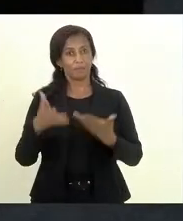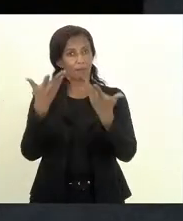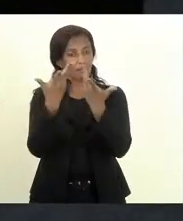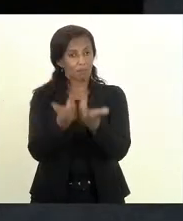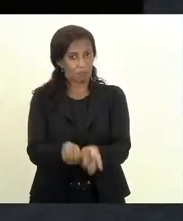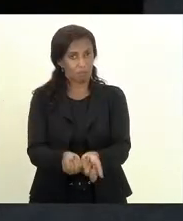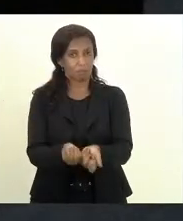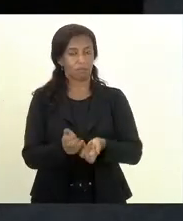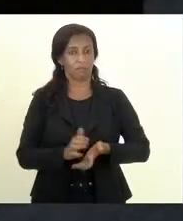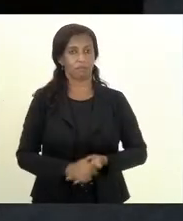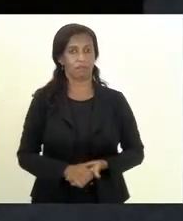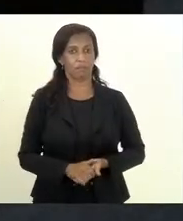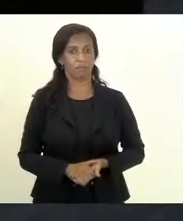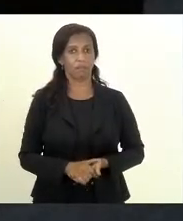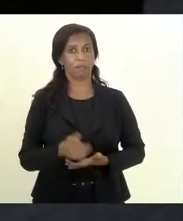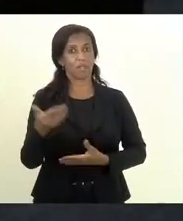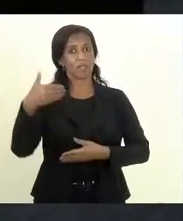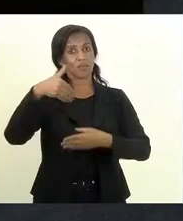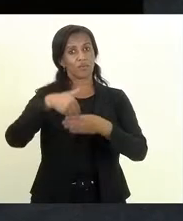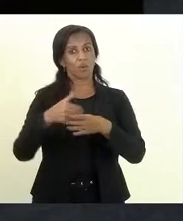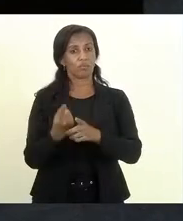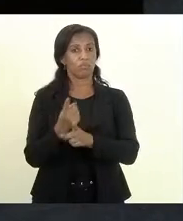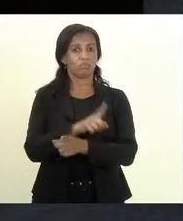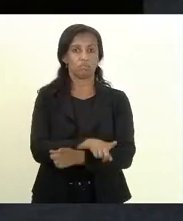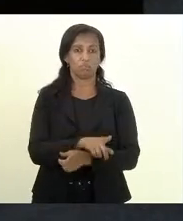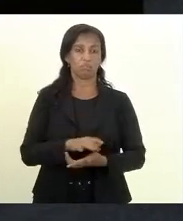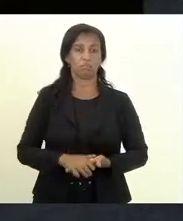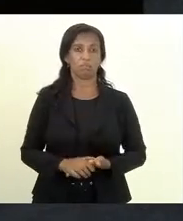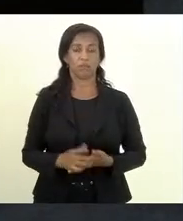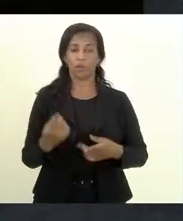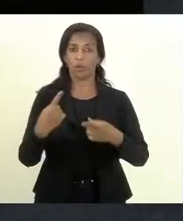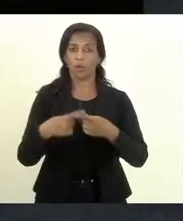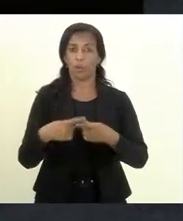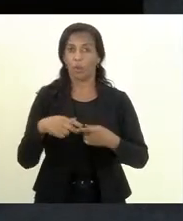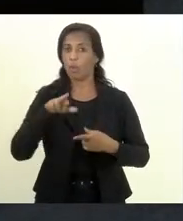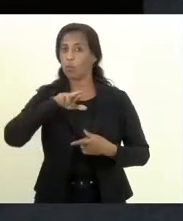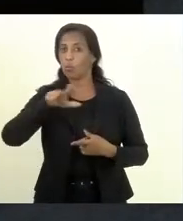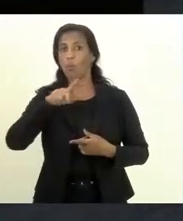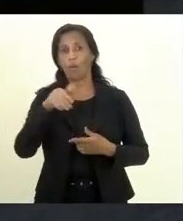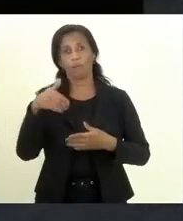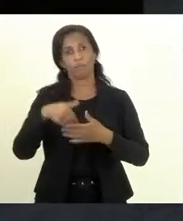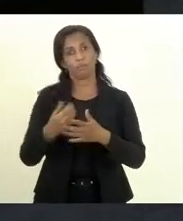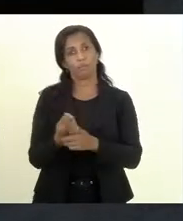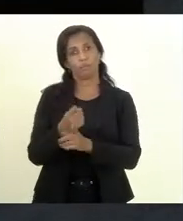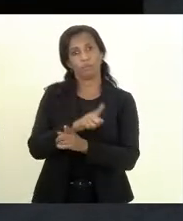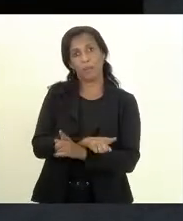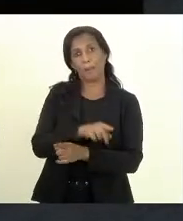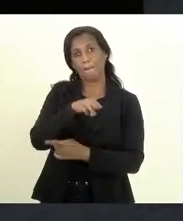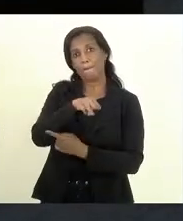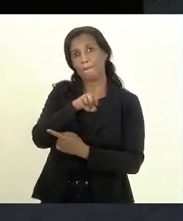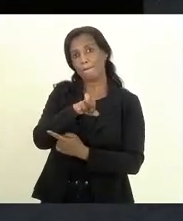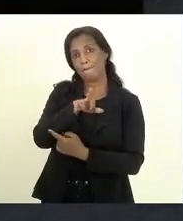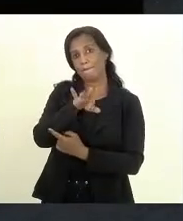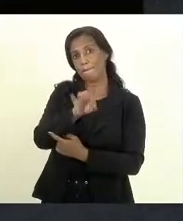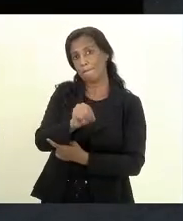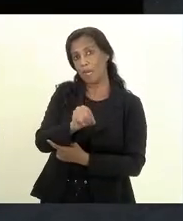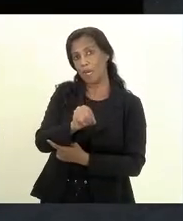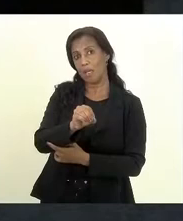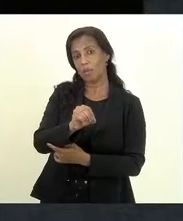considere este voto divergente, porque não é voto divergente de mérito, é